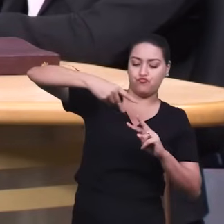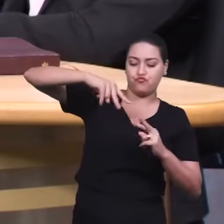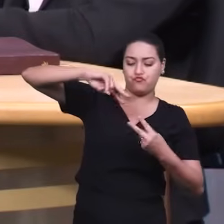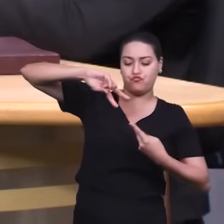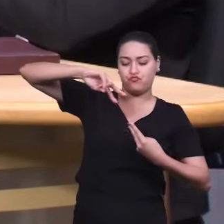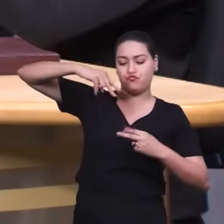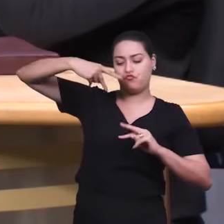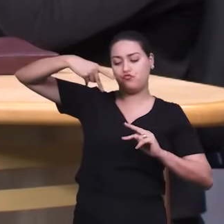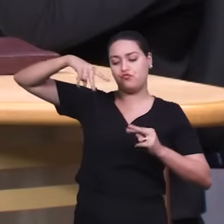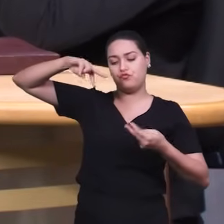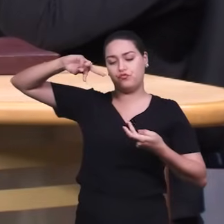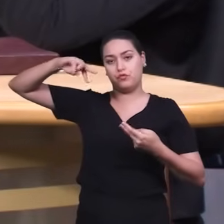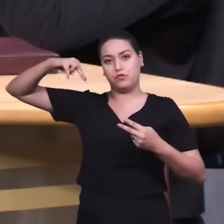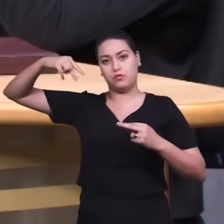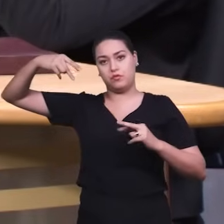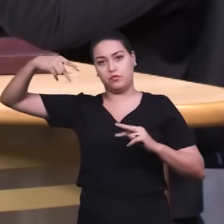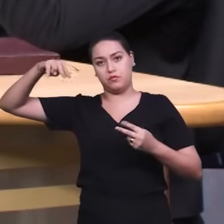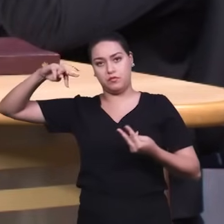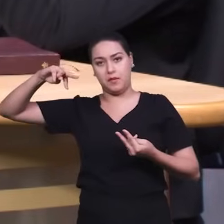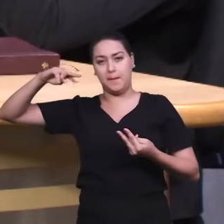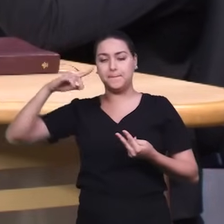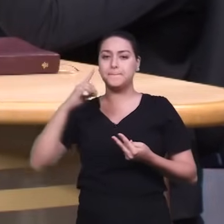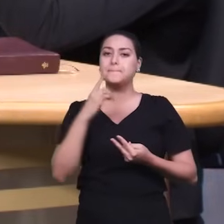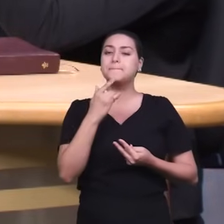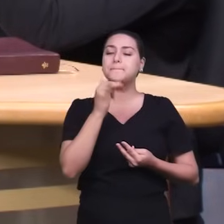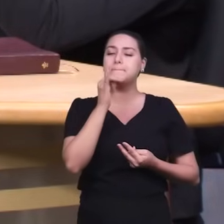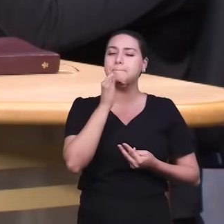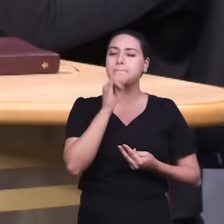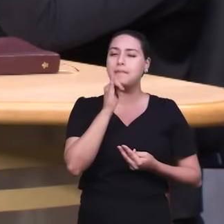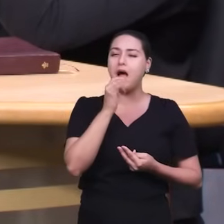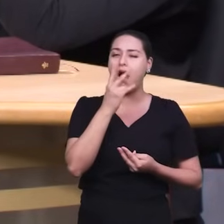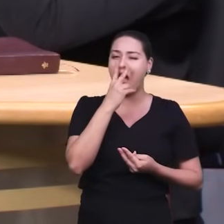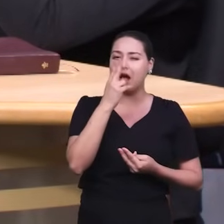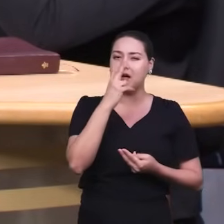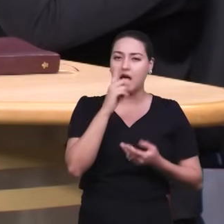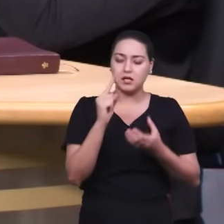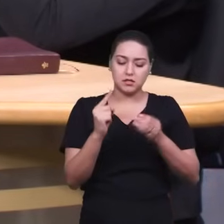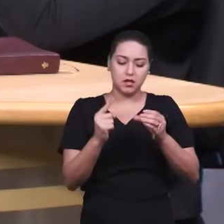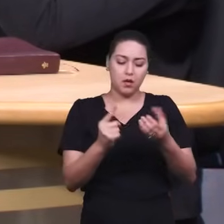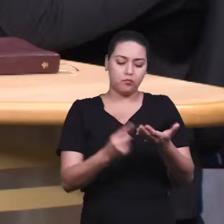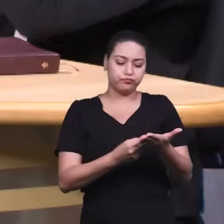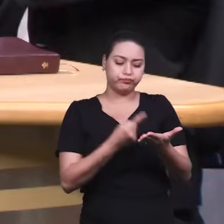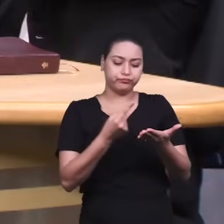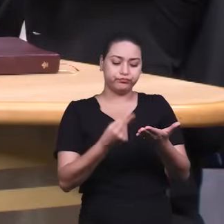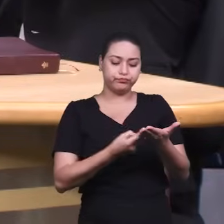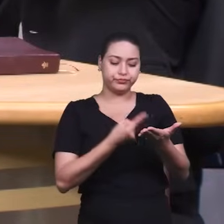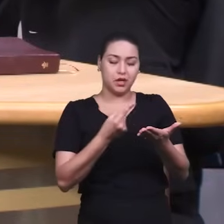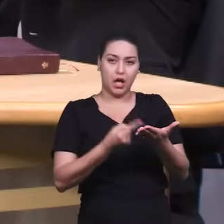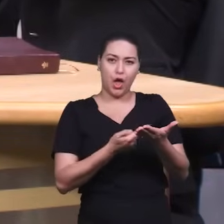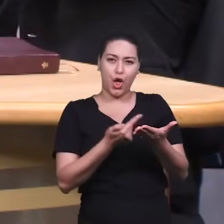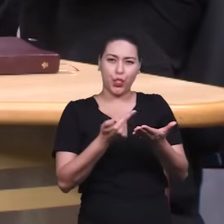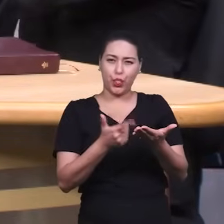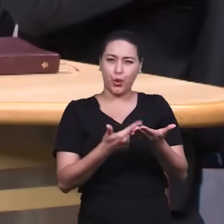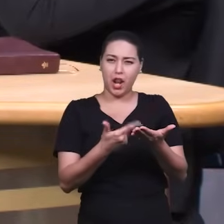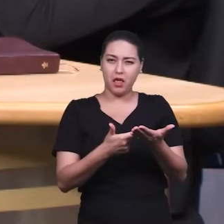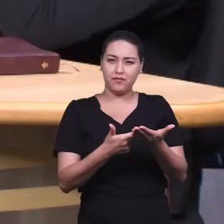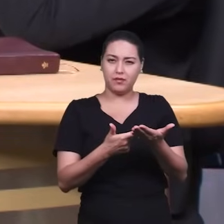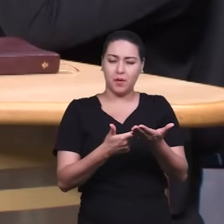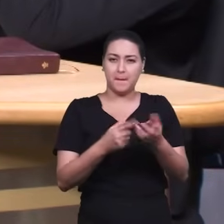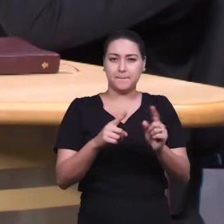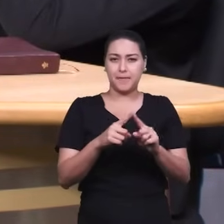tem um formato helicoidal. É como se a gente pegasse uma espiral de um caderno, né? Ele tem mais ou menos esse formato.